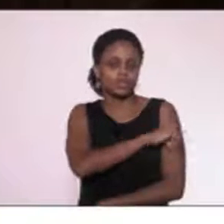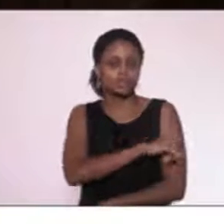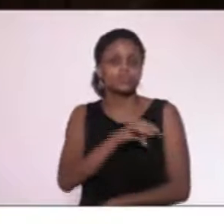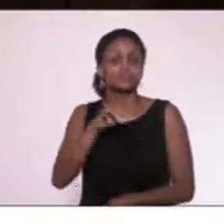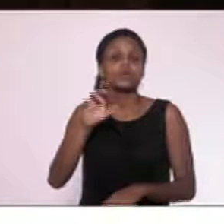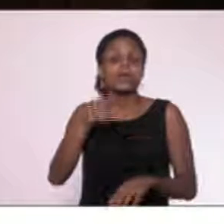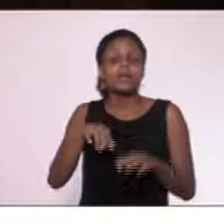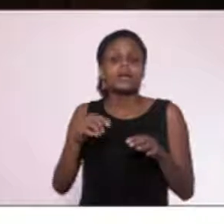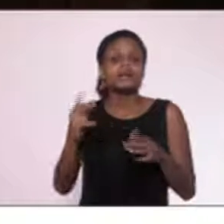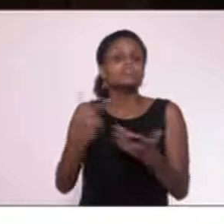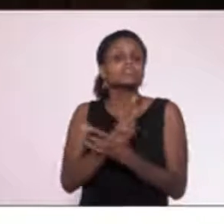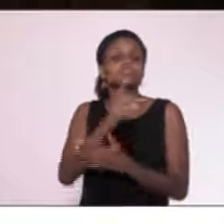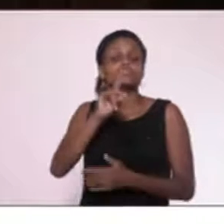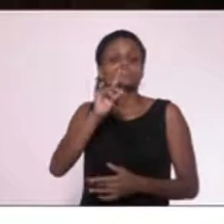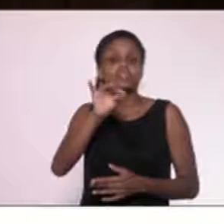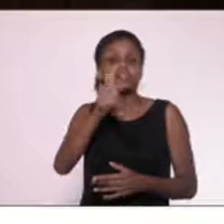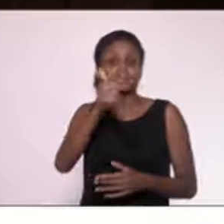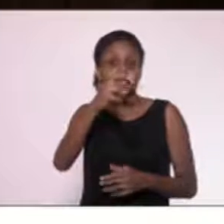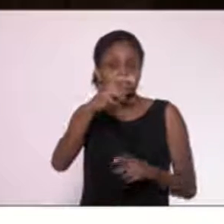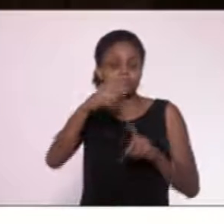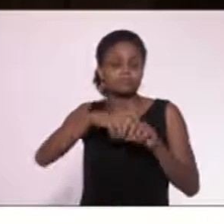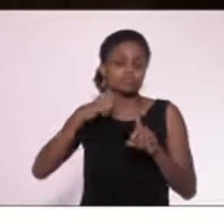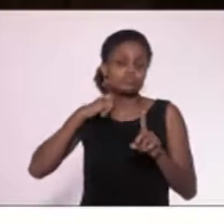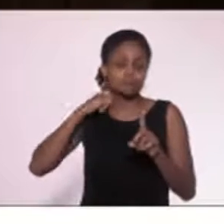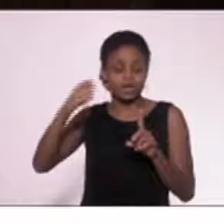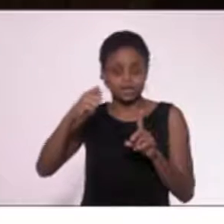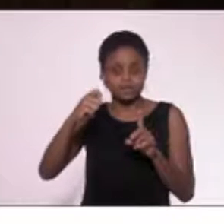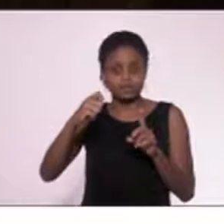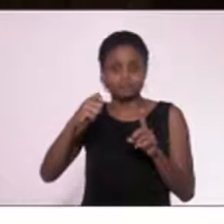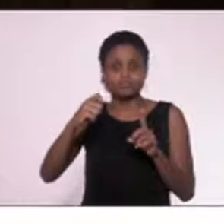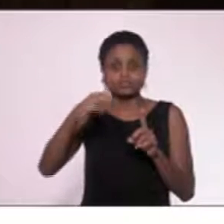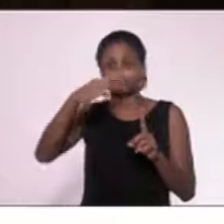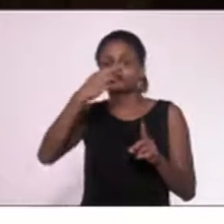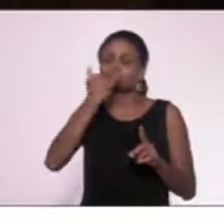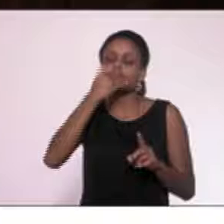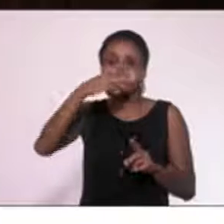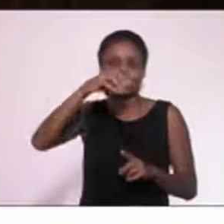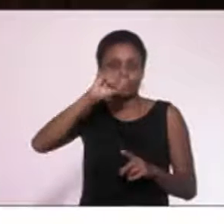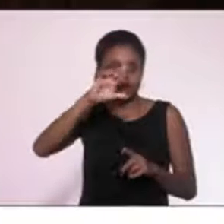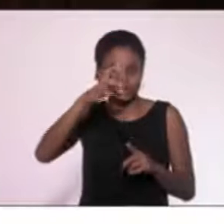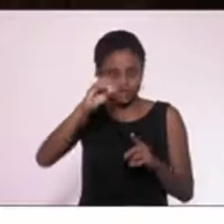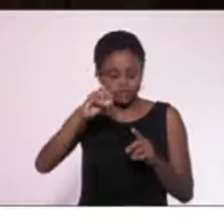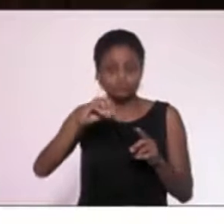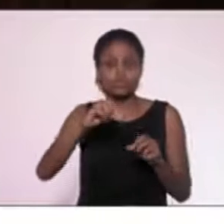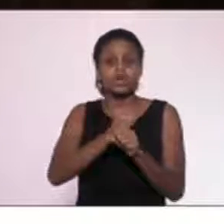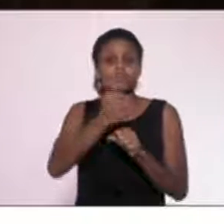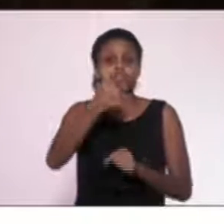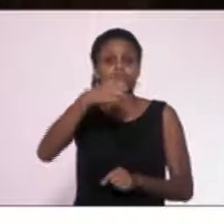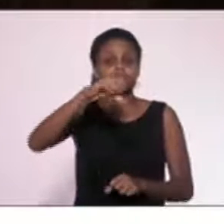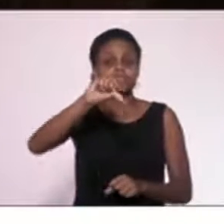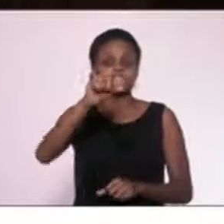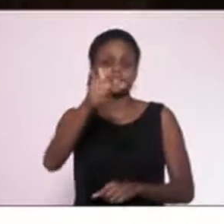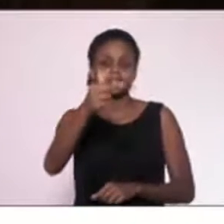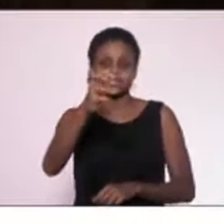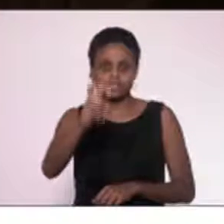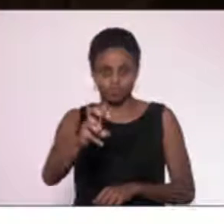de 1975. A Guanabara era um estado